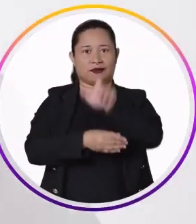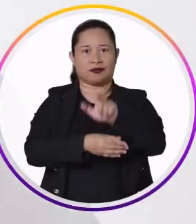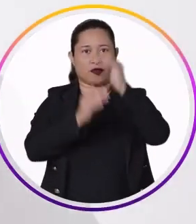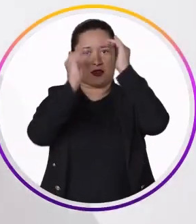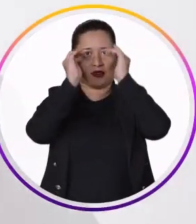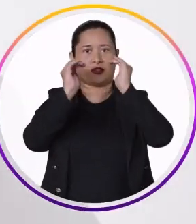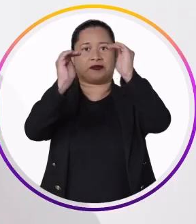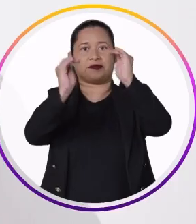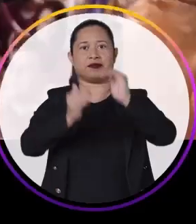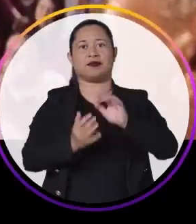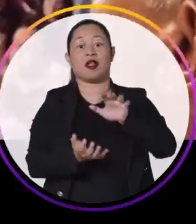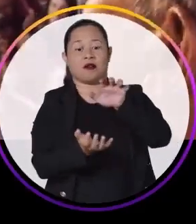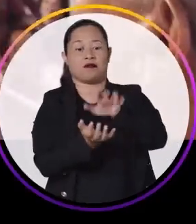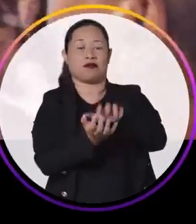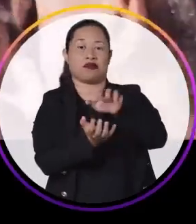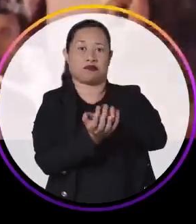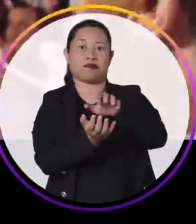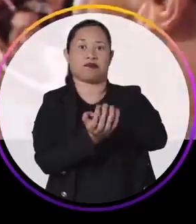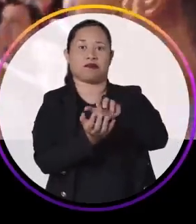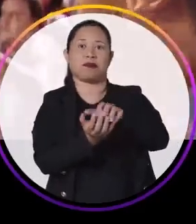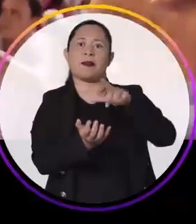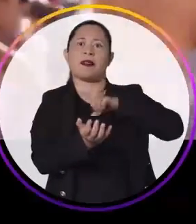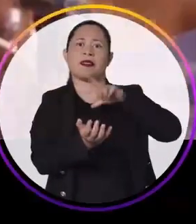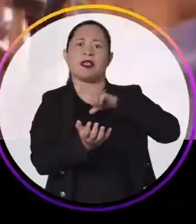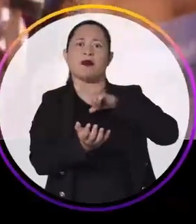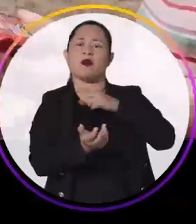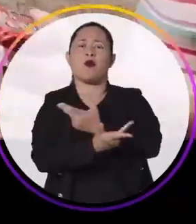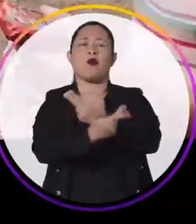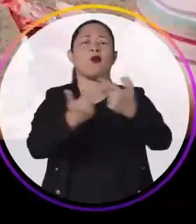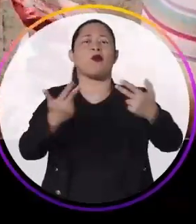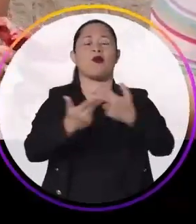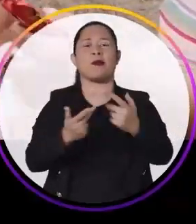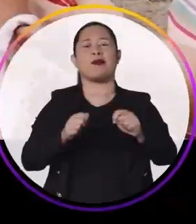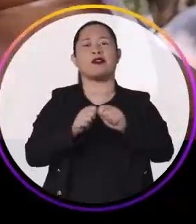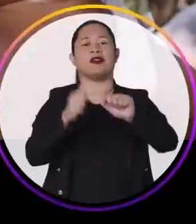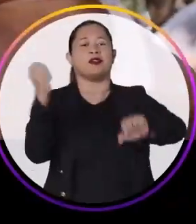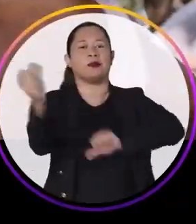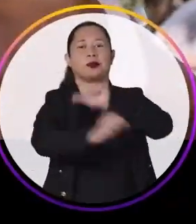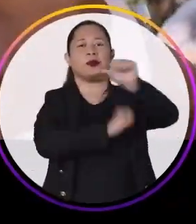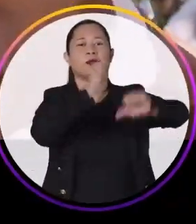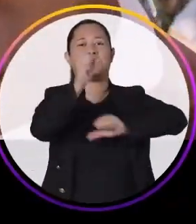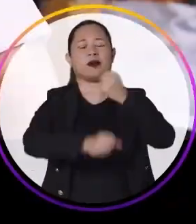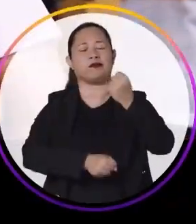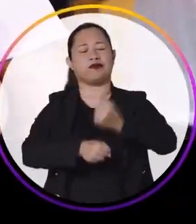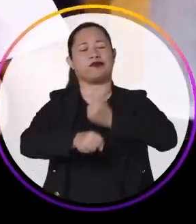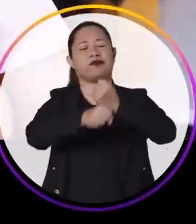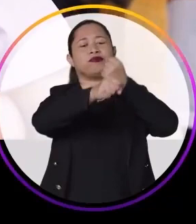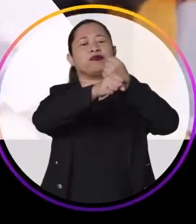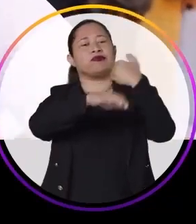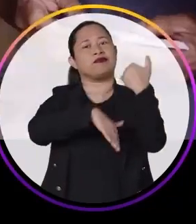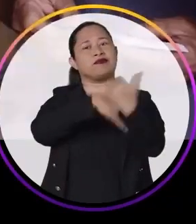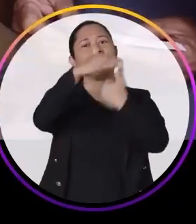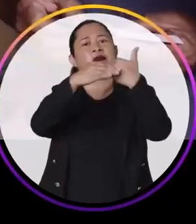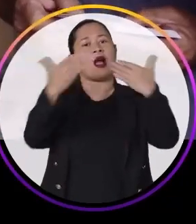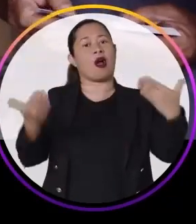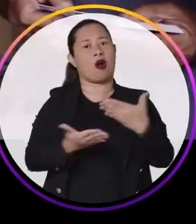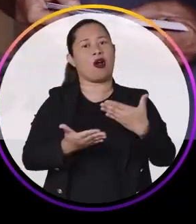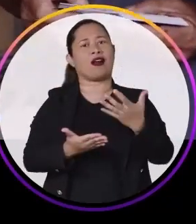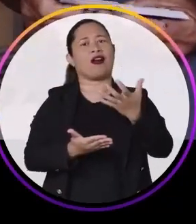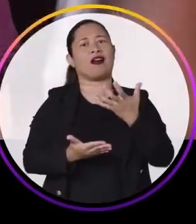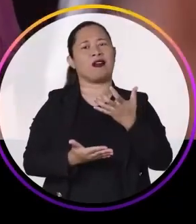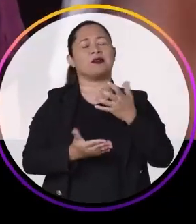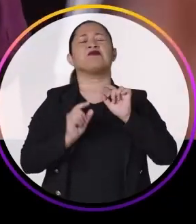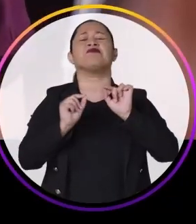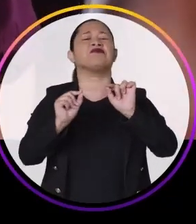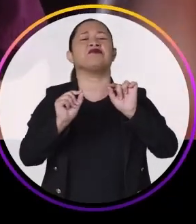com respeito. Pernambuco. Temos muito para fazer, transformar e construir. Mas agora, só